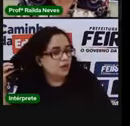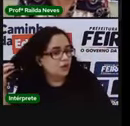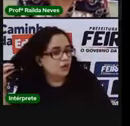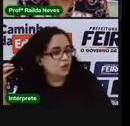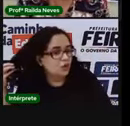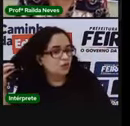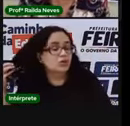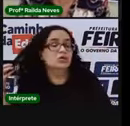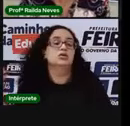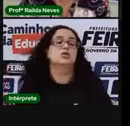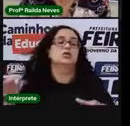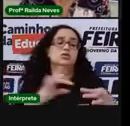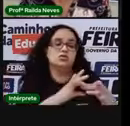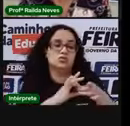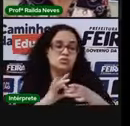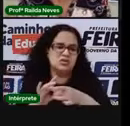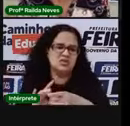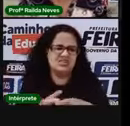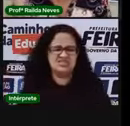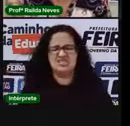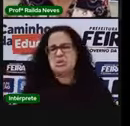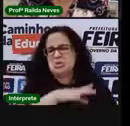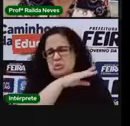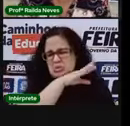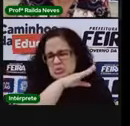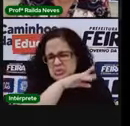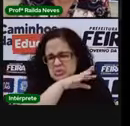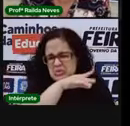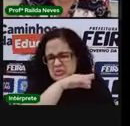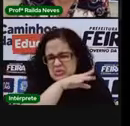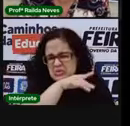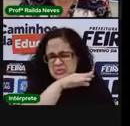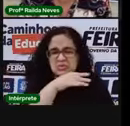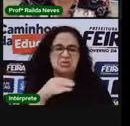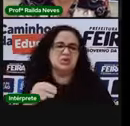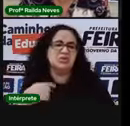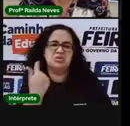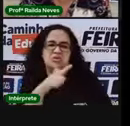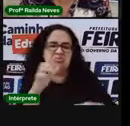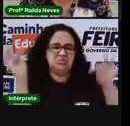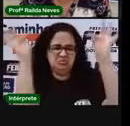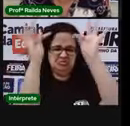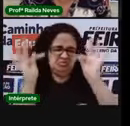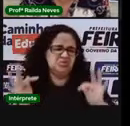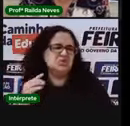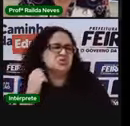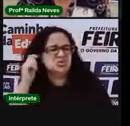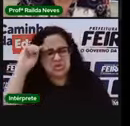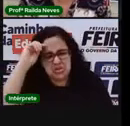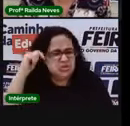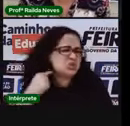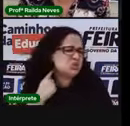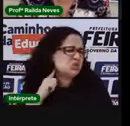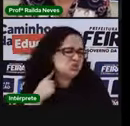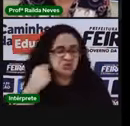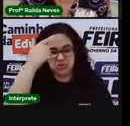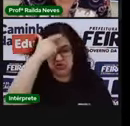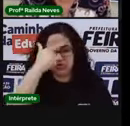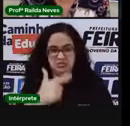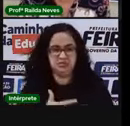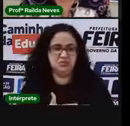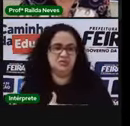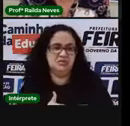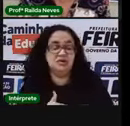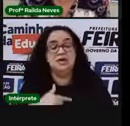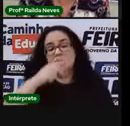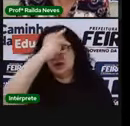sendo associado a algo desgrenhado, quer dizer, desarrumado, sujo, feio. E assim, a